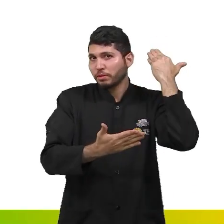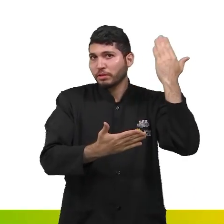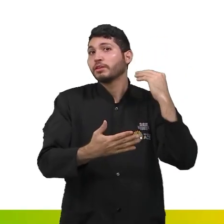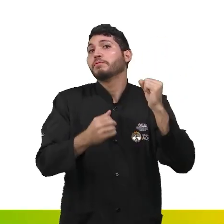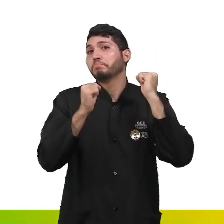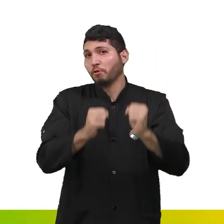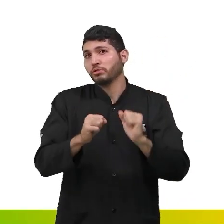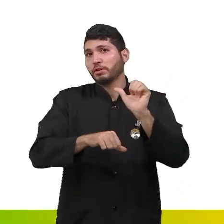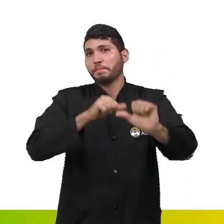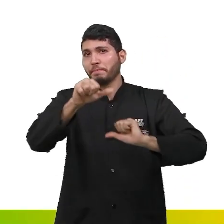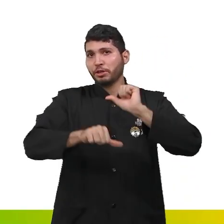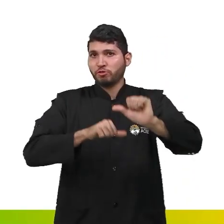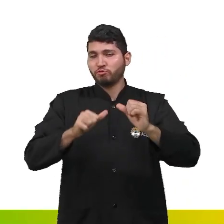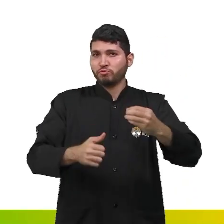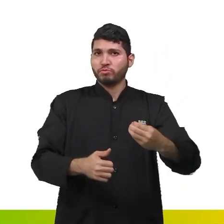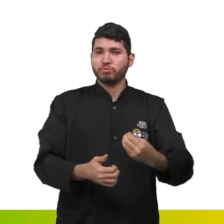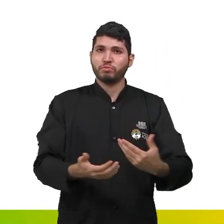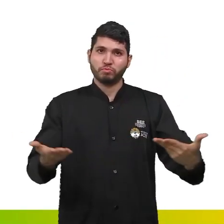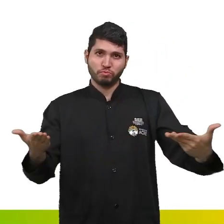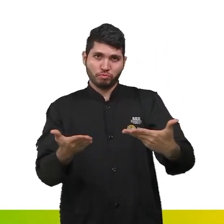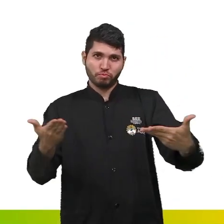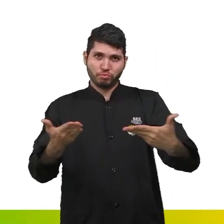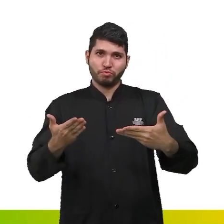ser alteradas no presente.